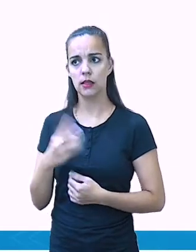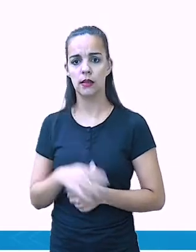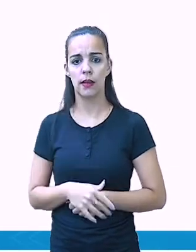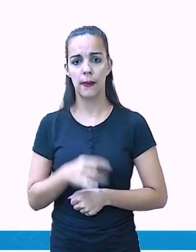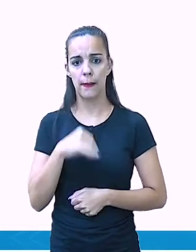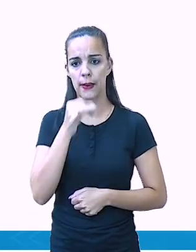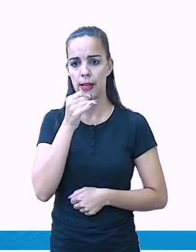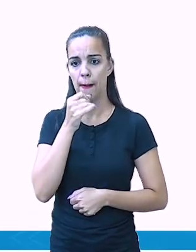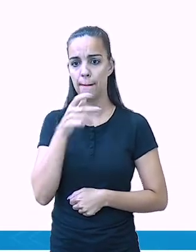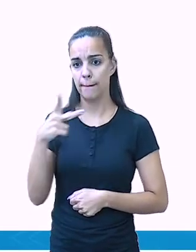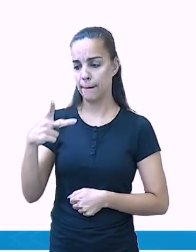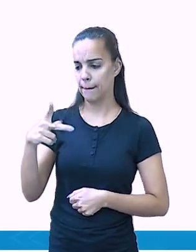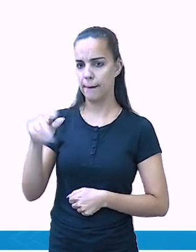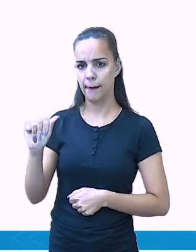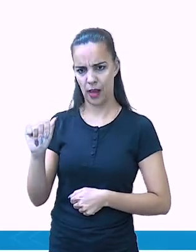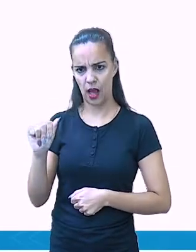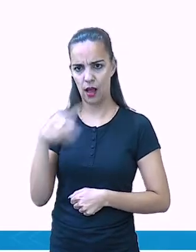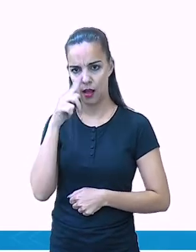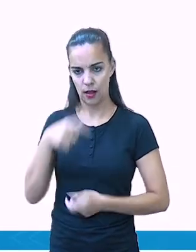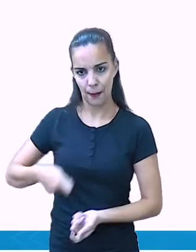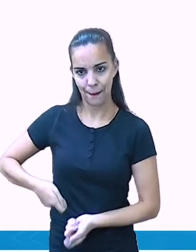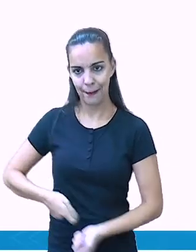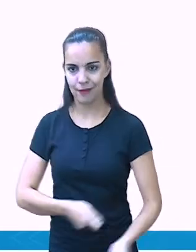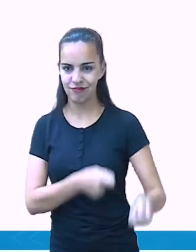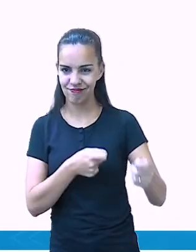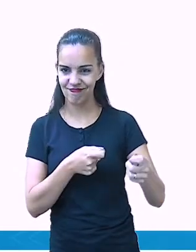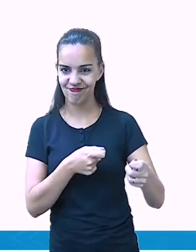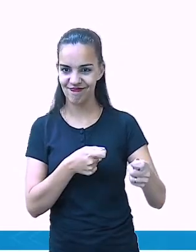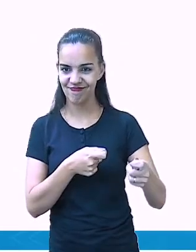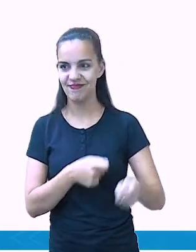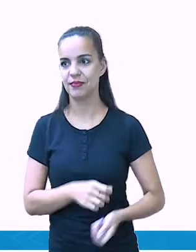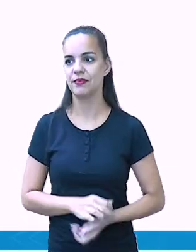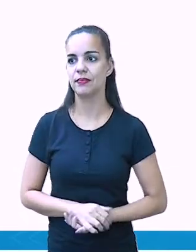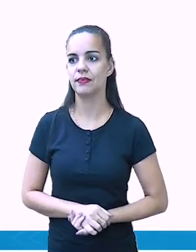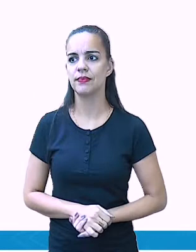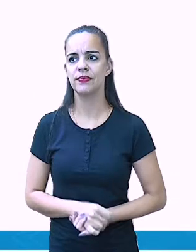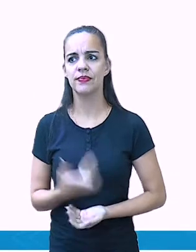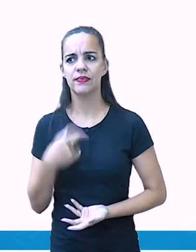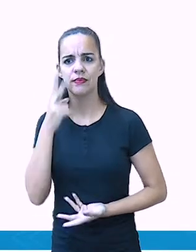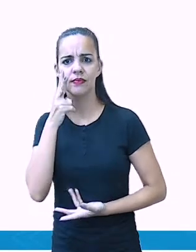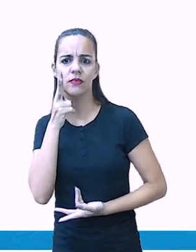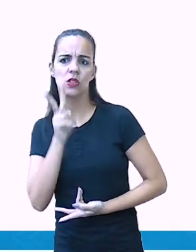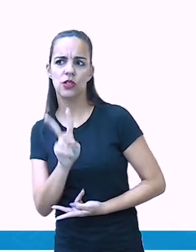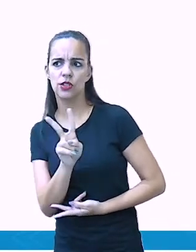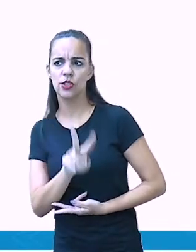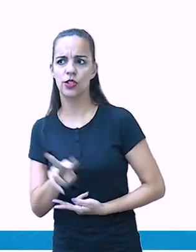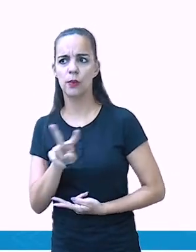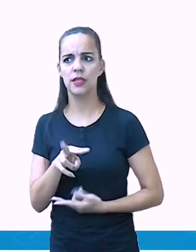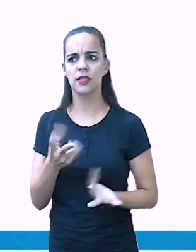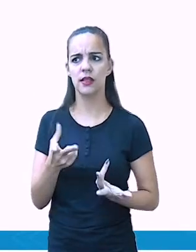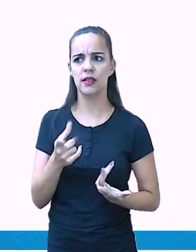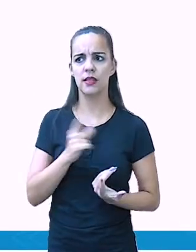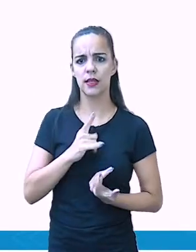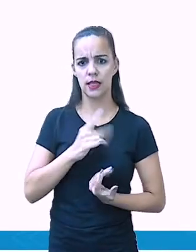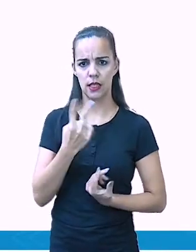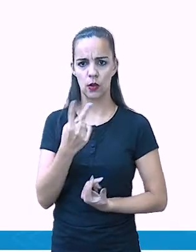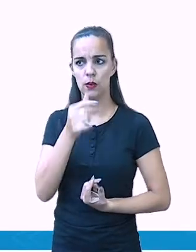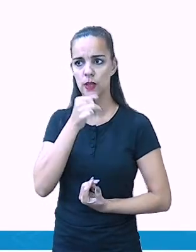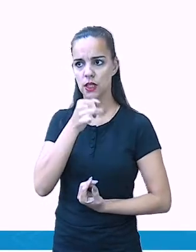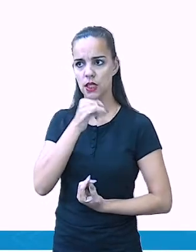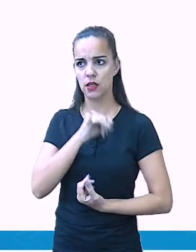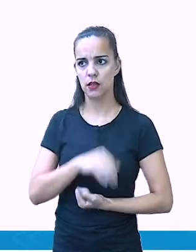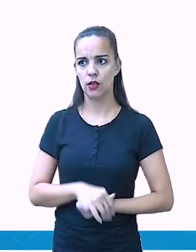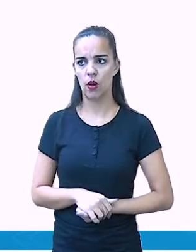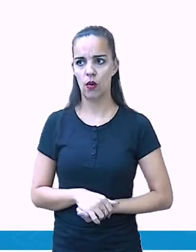Pá, pá. Uma sílaba só. Então vamos observar aqui, eu vou pegar 2 exemplos desses que a gente